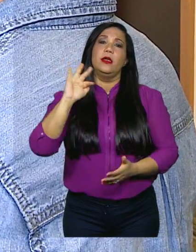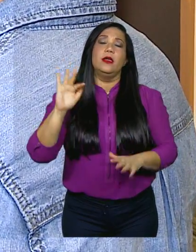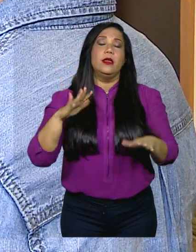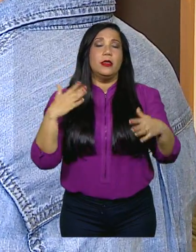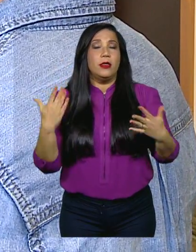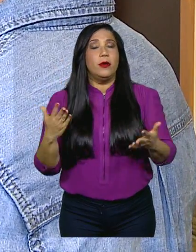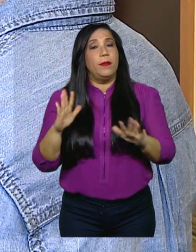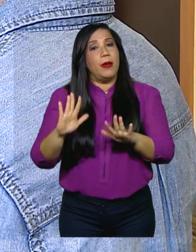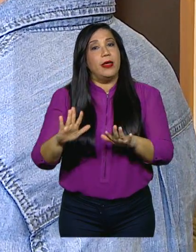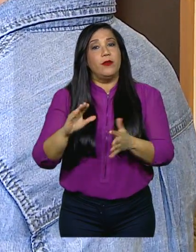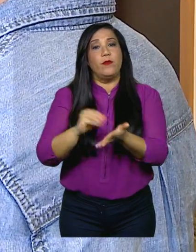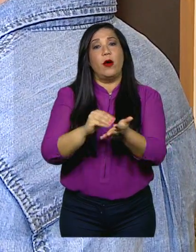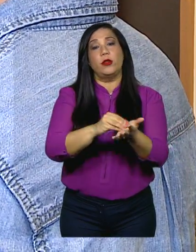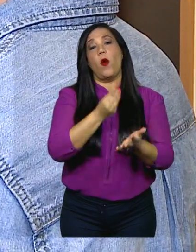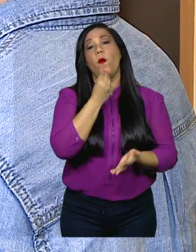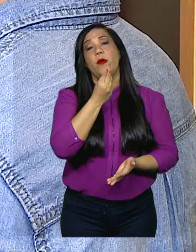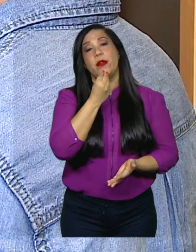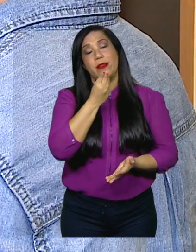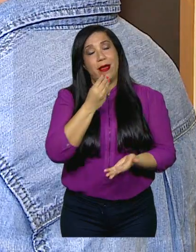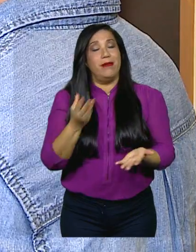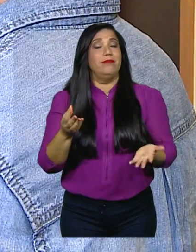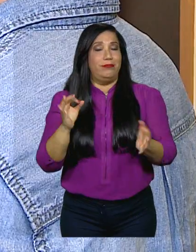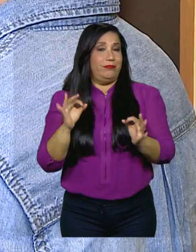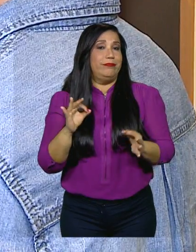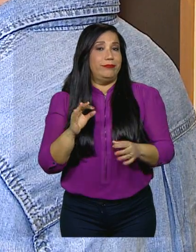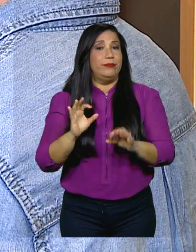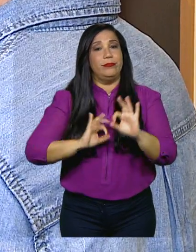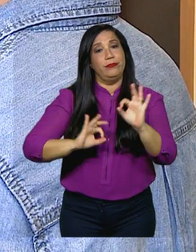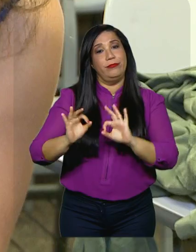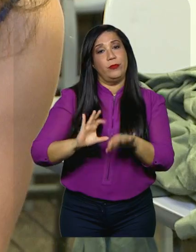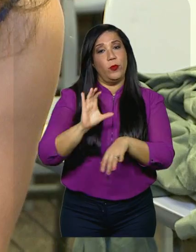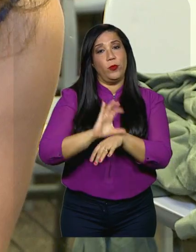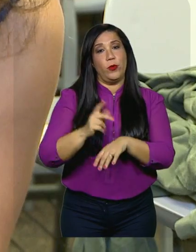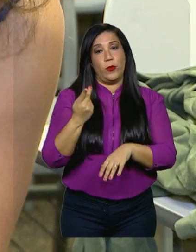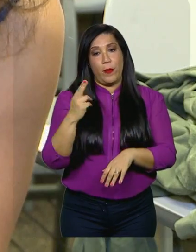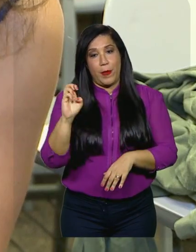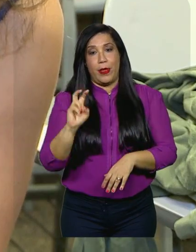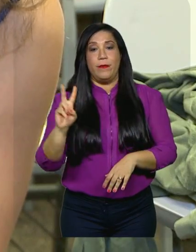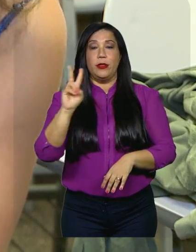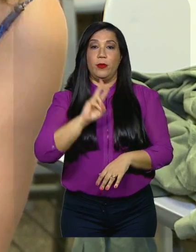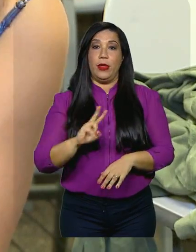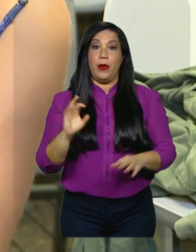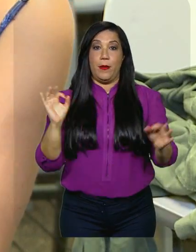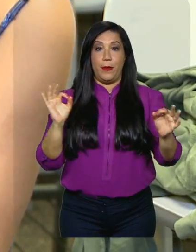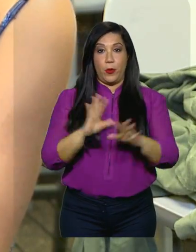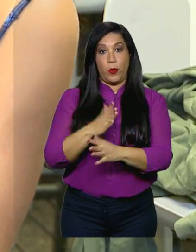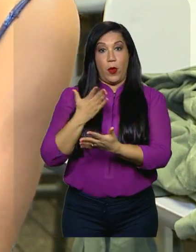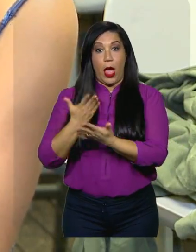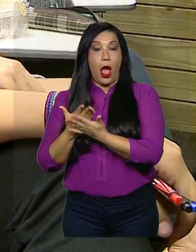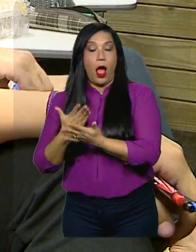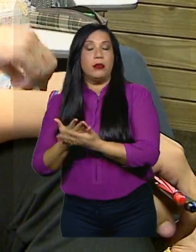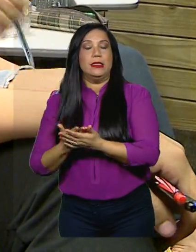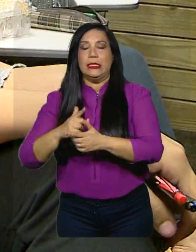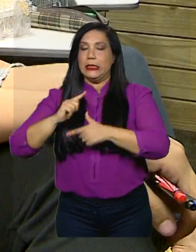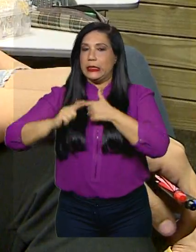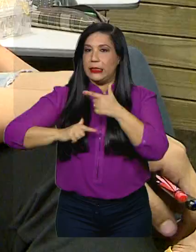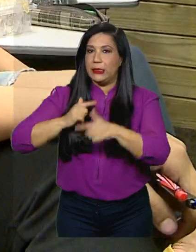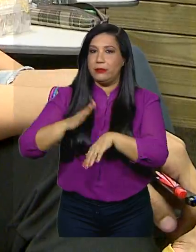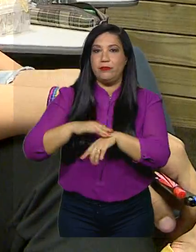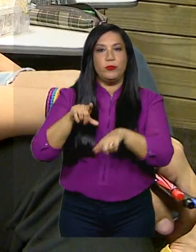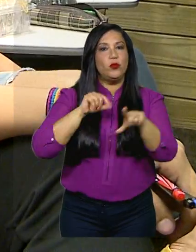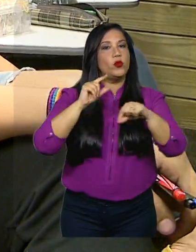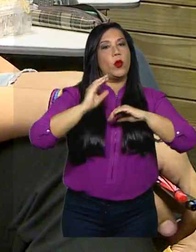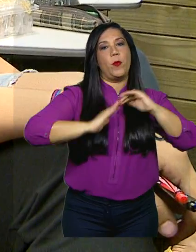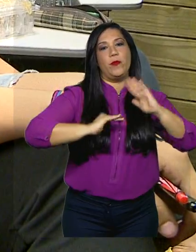e que, na verdade, não tem a oportunidade de estar num curso pré-vestibular. Depois vem as aulas, a dedicação e a escolha por